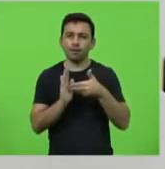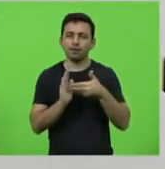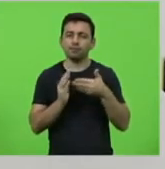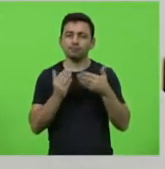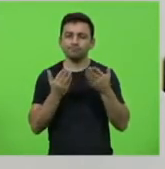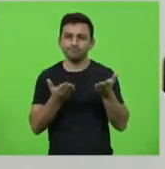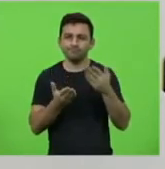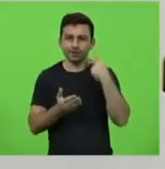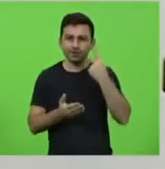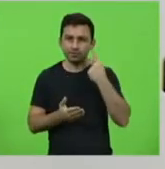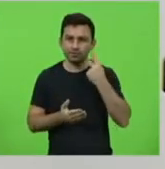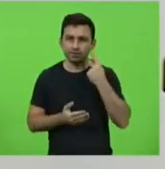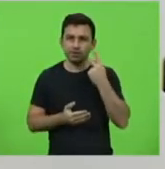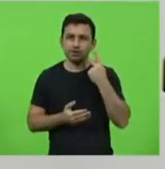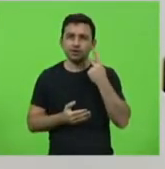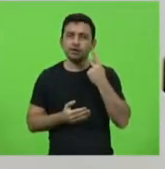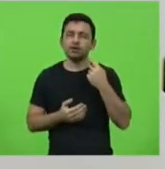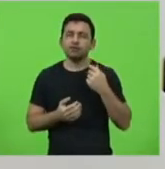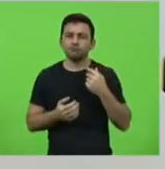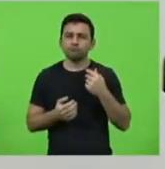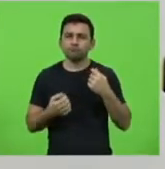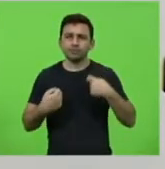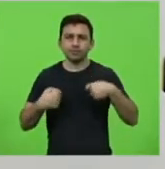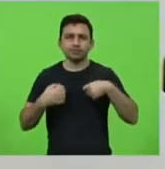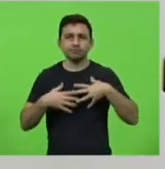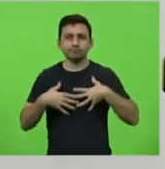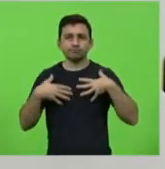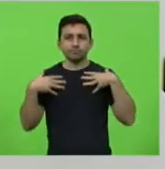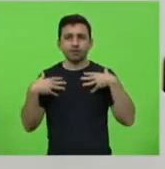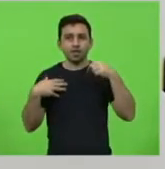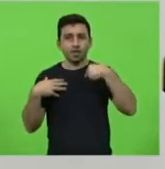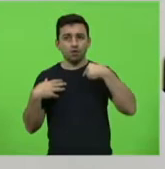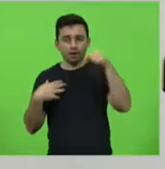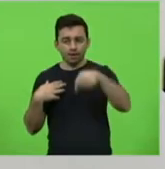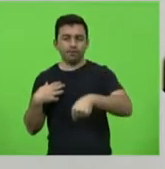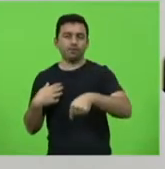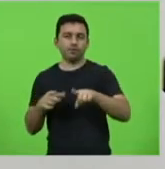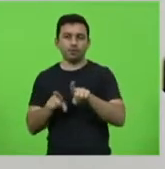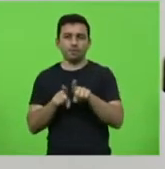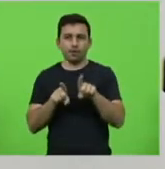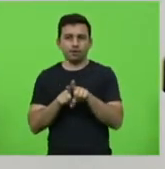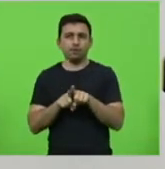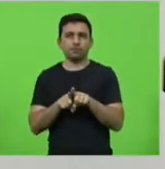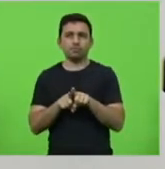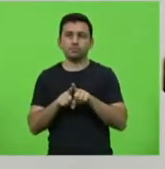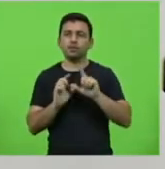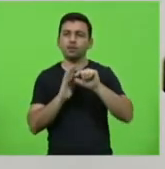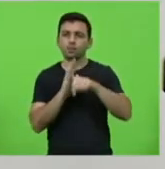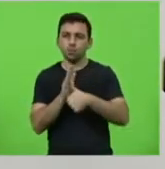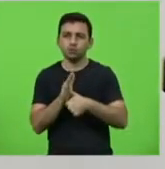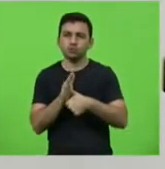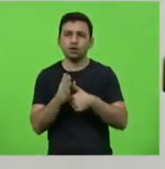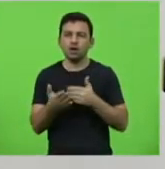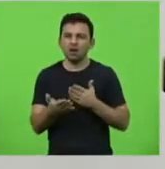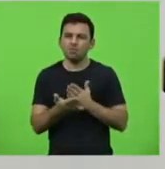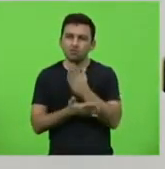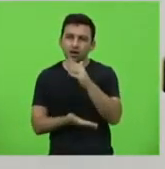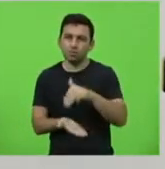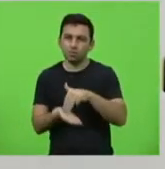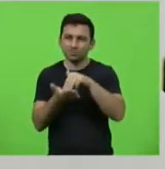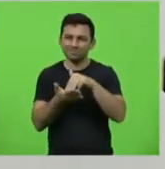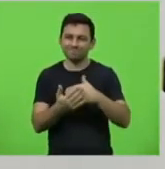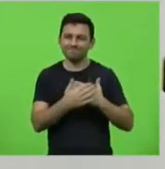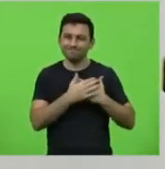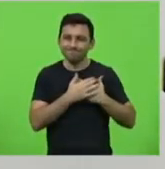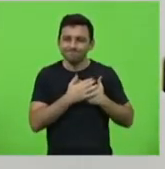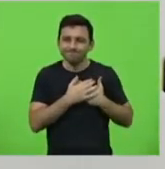façam uma homenagem, que aqui eu vou fazer a minha parte. Nós vamos depois aprovar uma moção de pesar